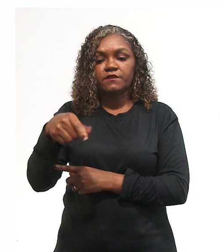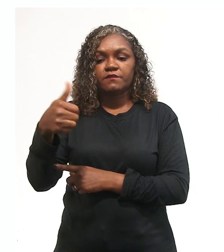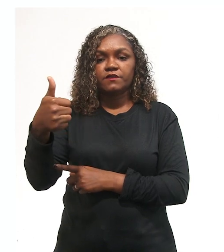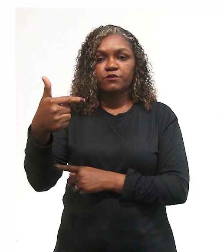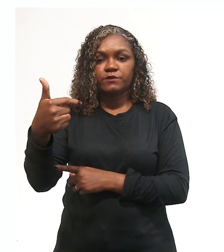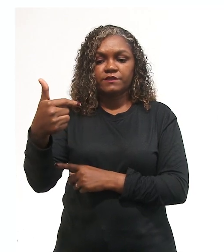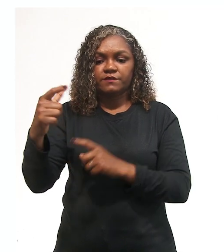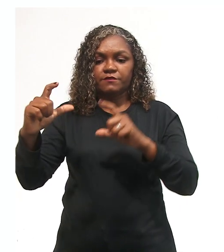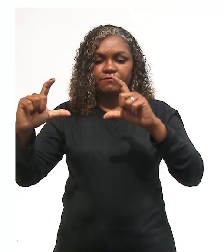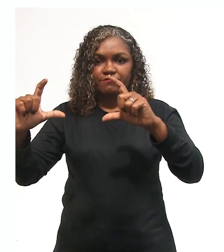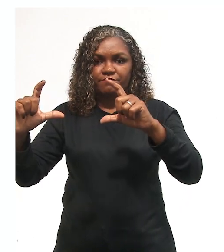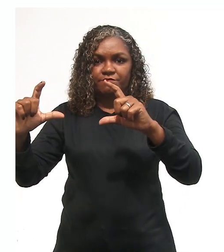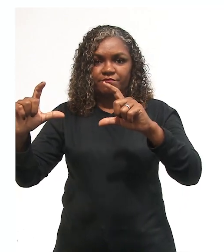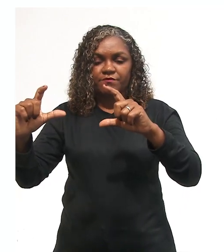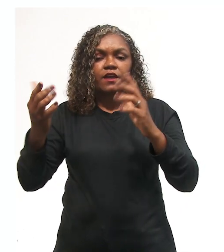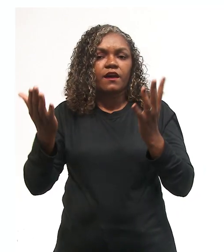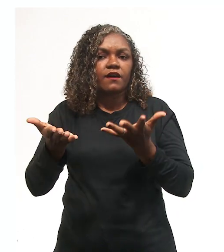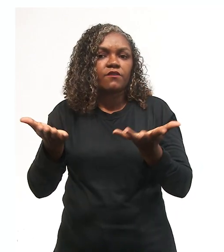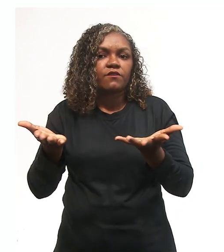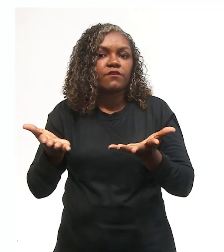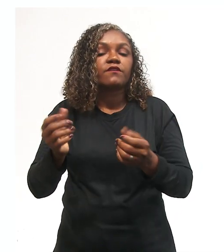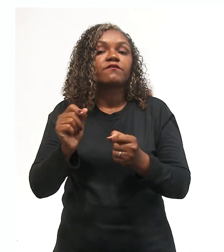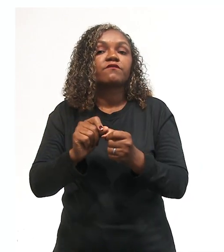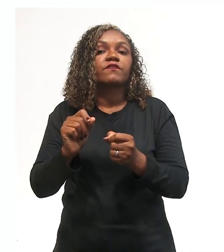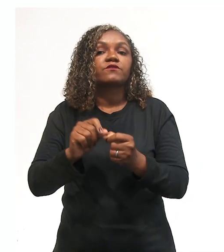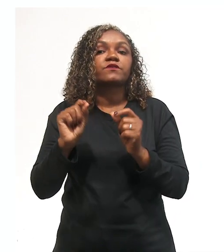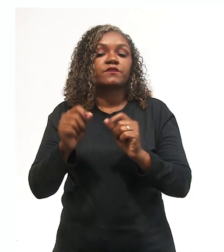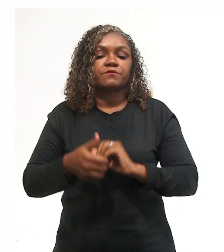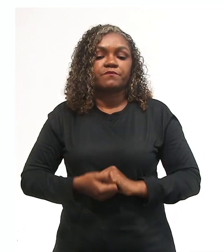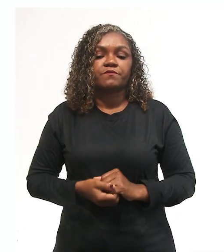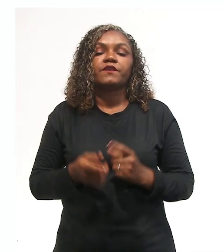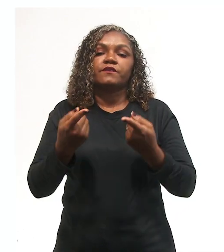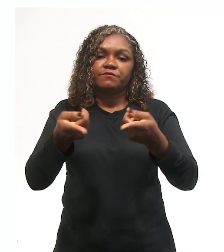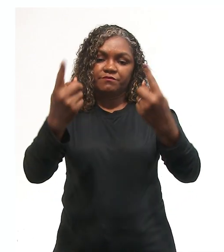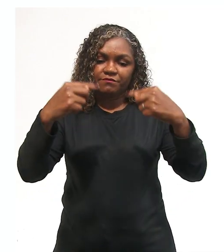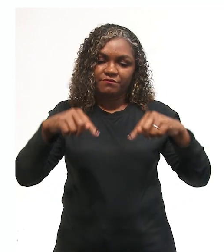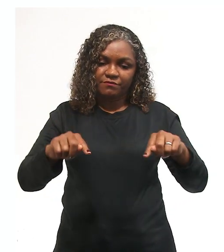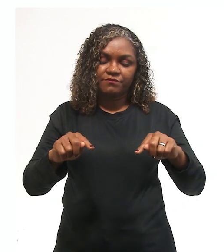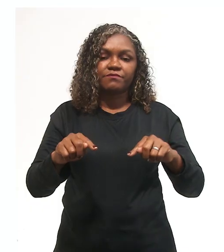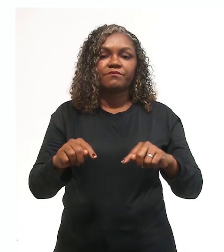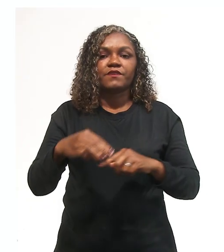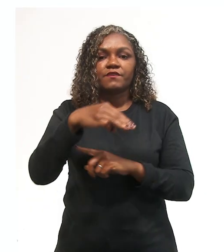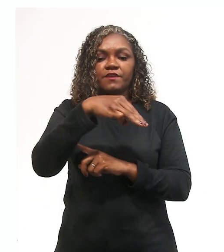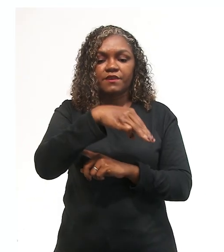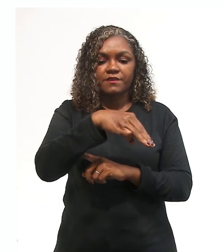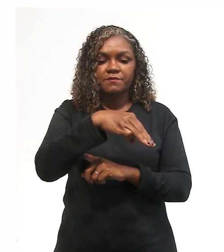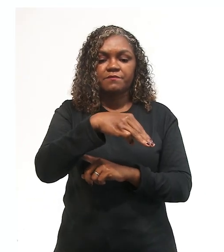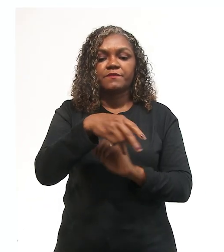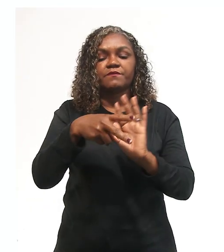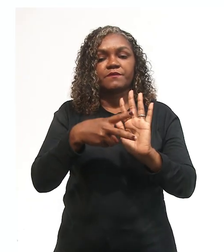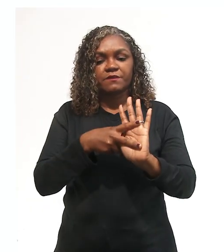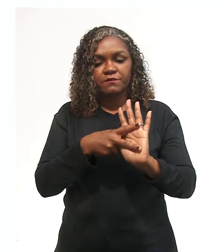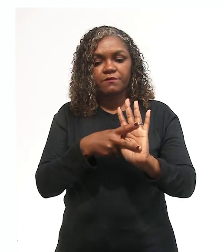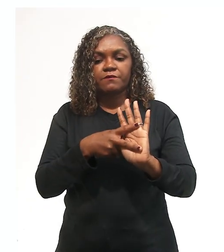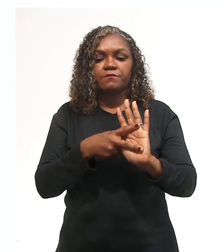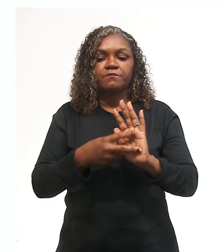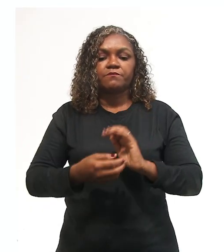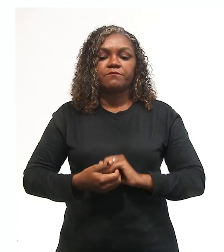0,12, tá? E aí a gente faz o cálculo, o montante é igual a